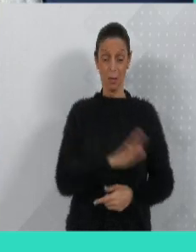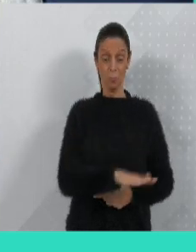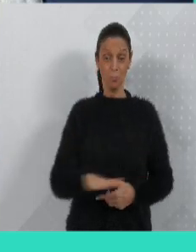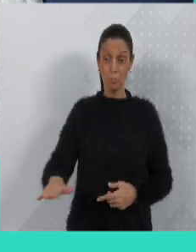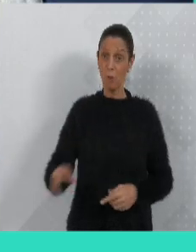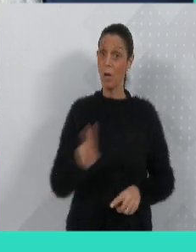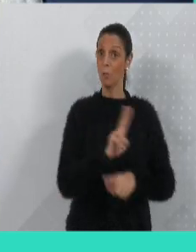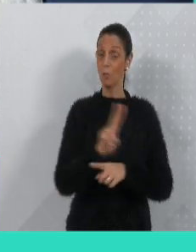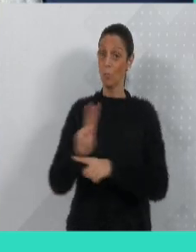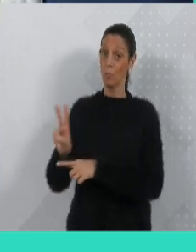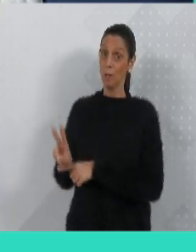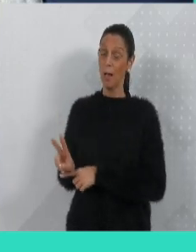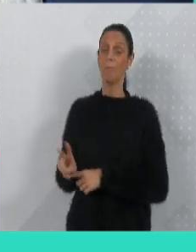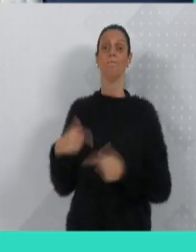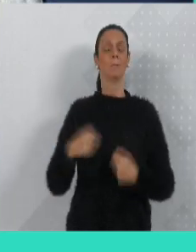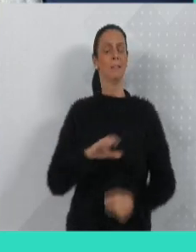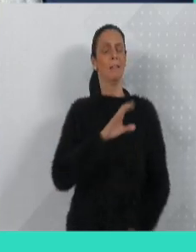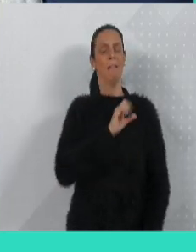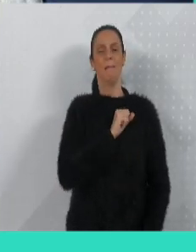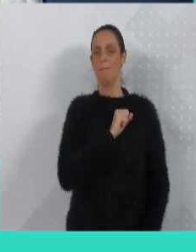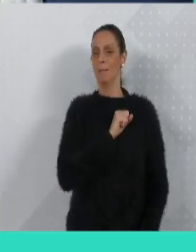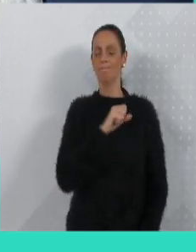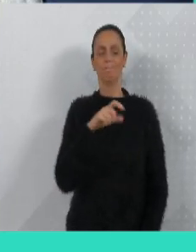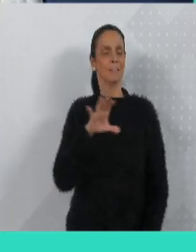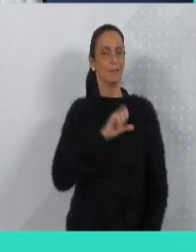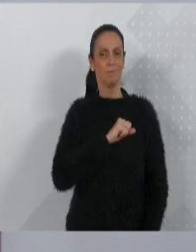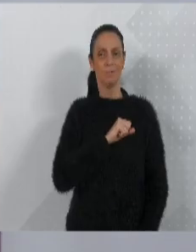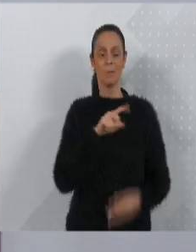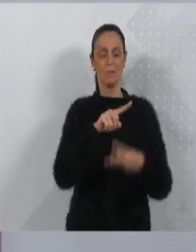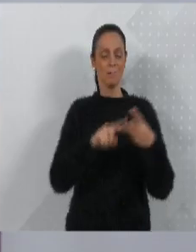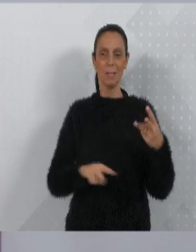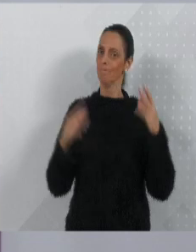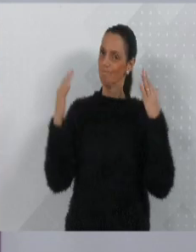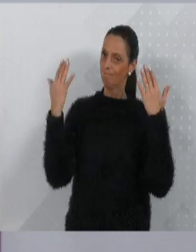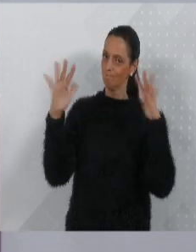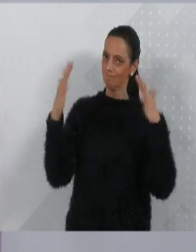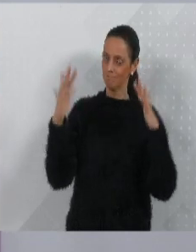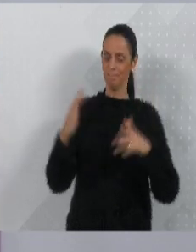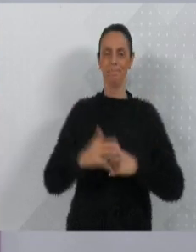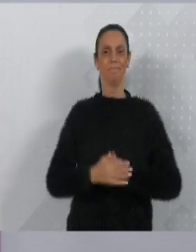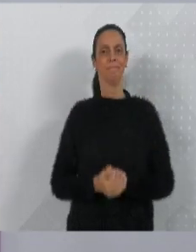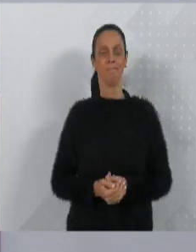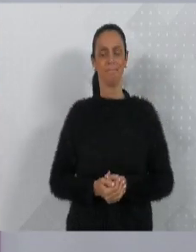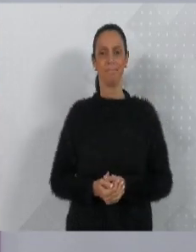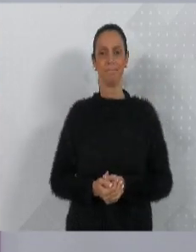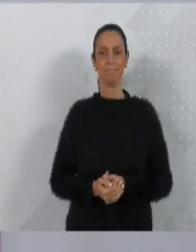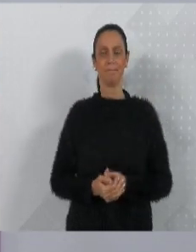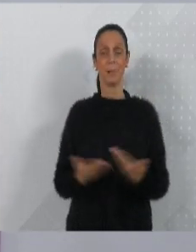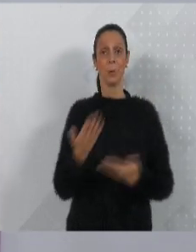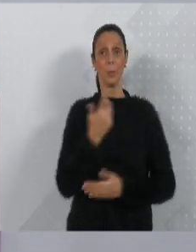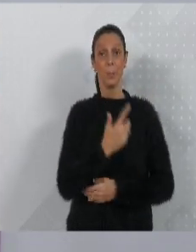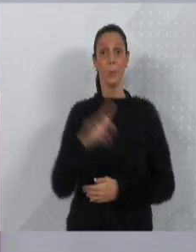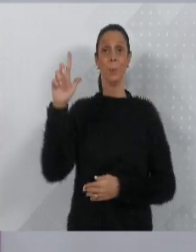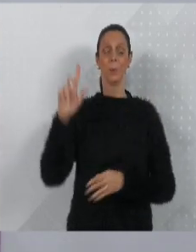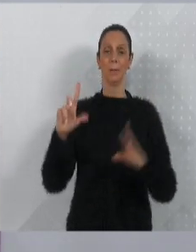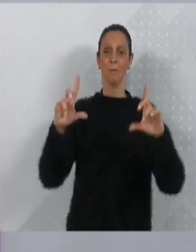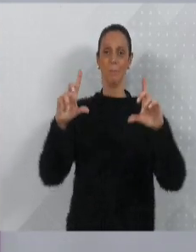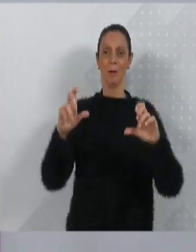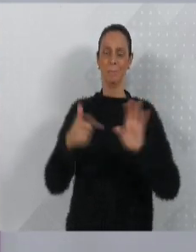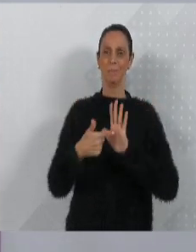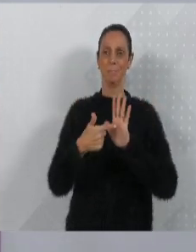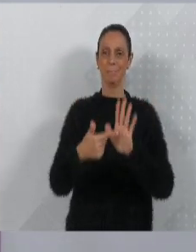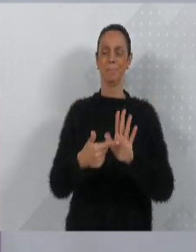tá tem que ter amor no coração parabéns a todas elas aí mas senhores a próxima foto ali é